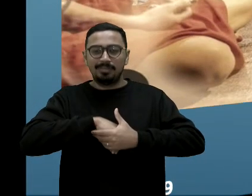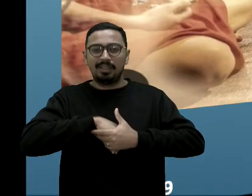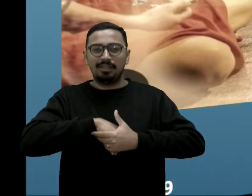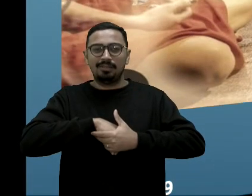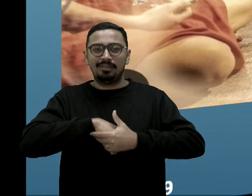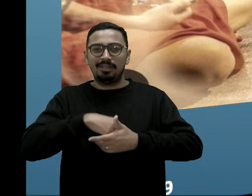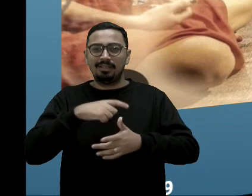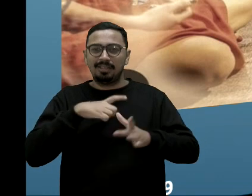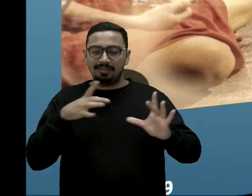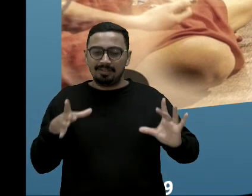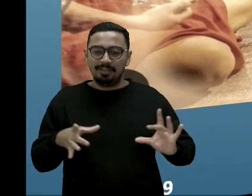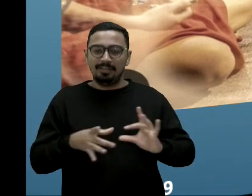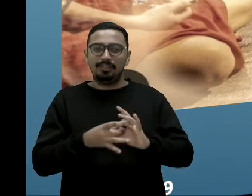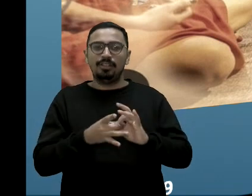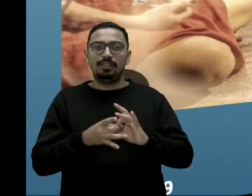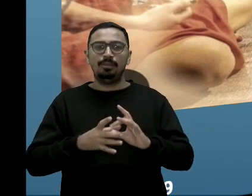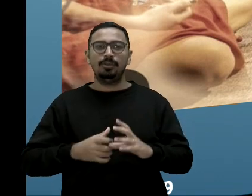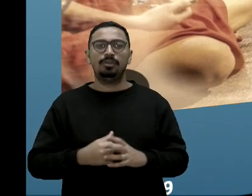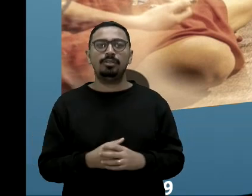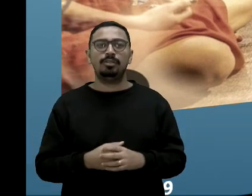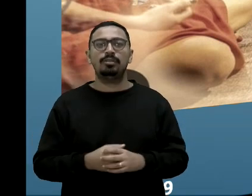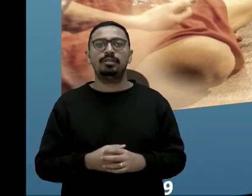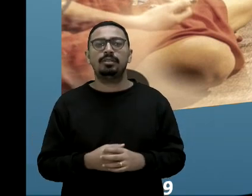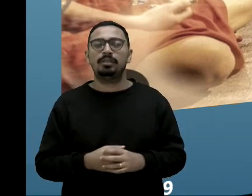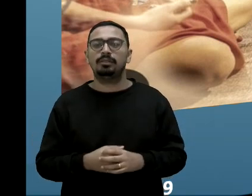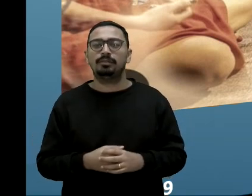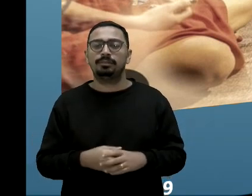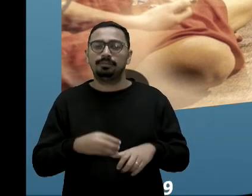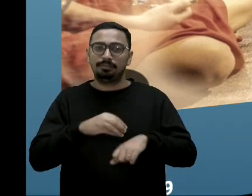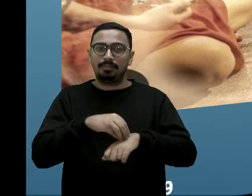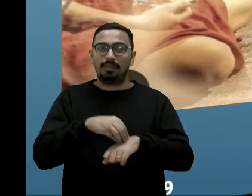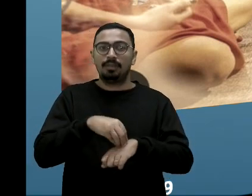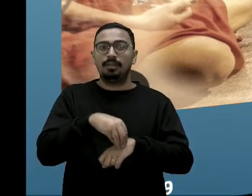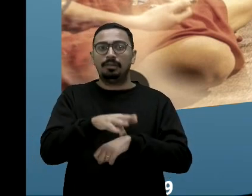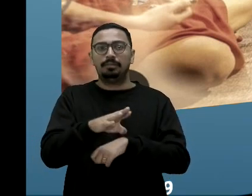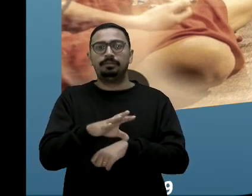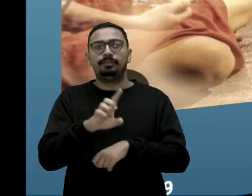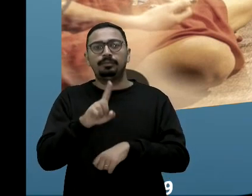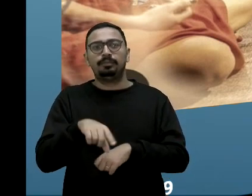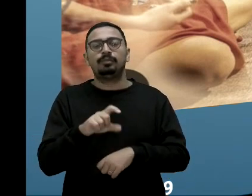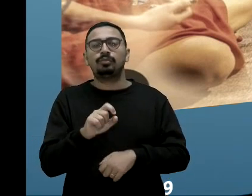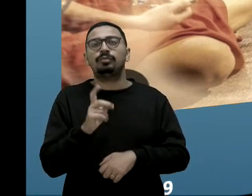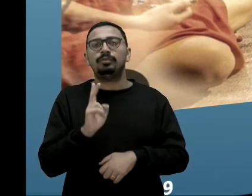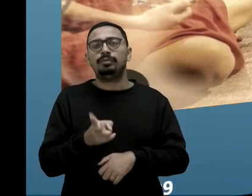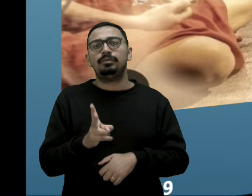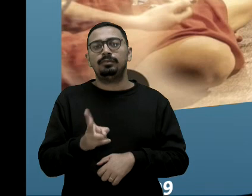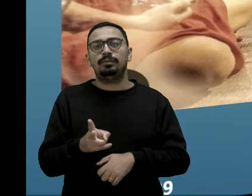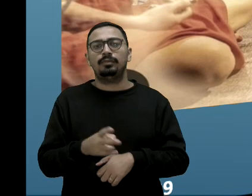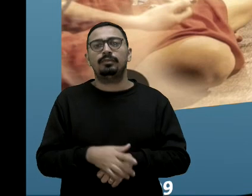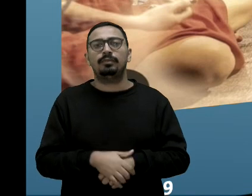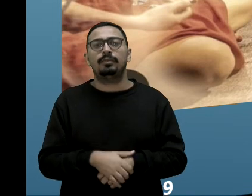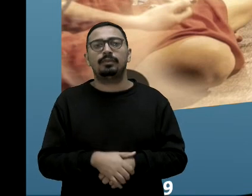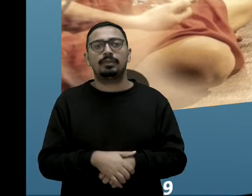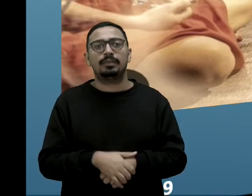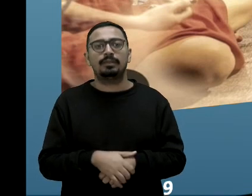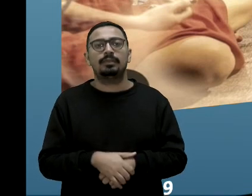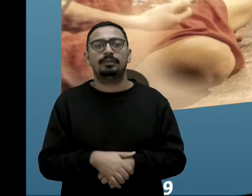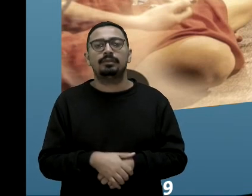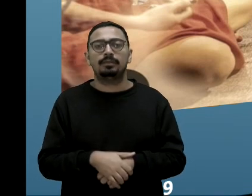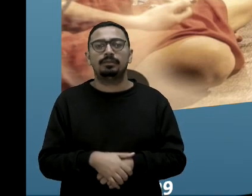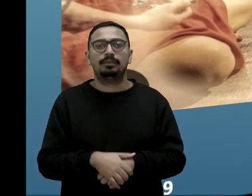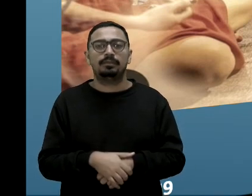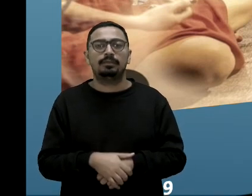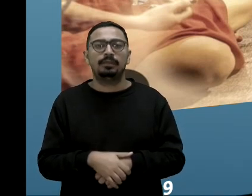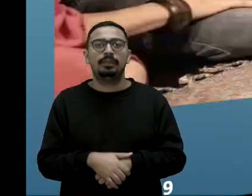a conexão. Então, eu queria sugerir estar aí, eu sempre falo muito, quando eu toco nesse assunto, eu lembro